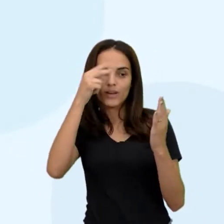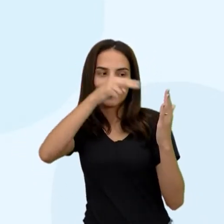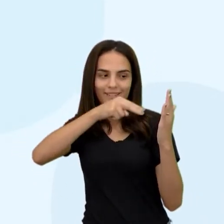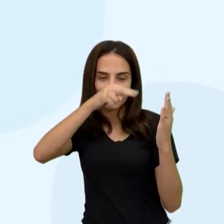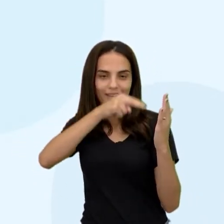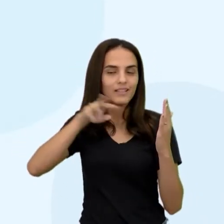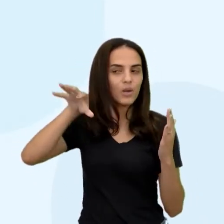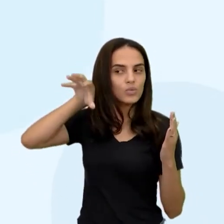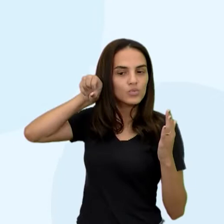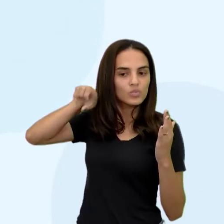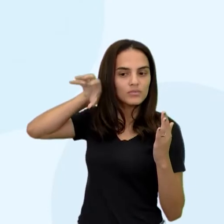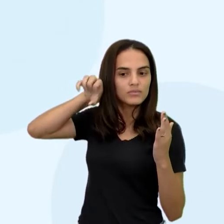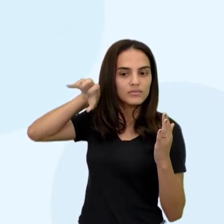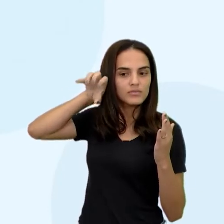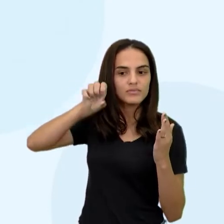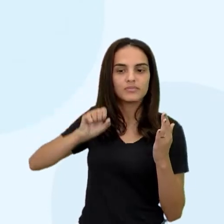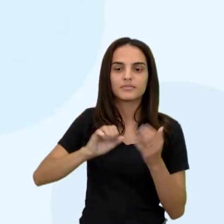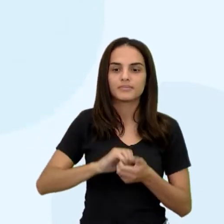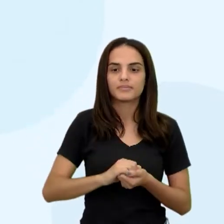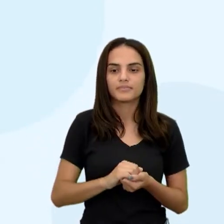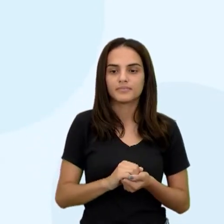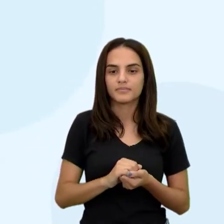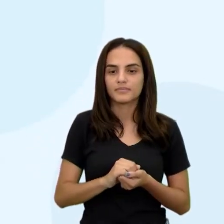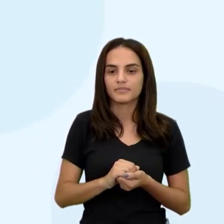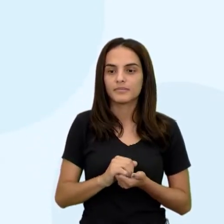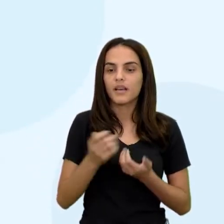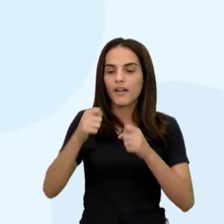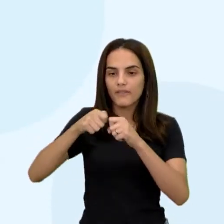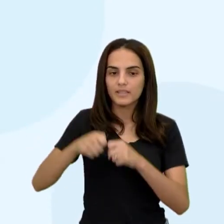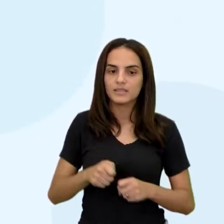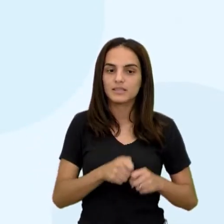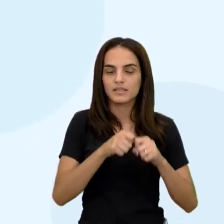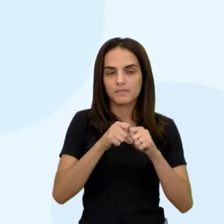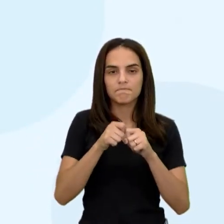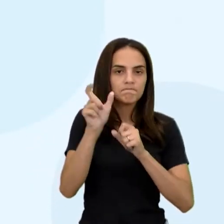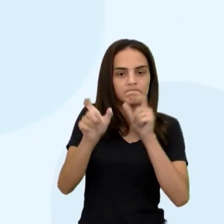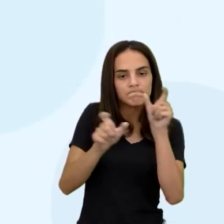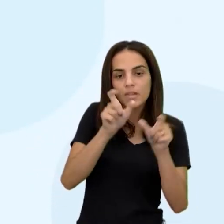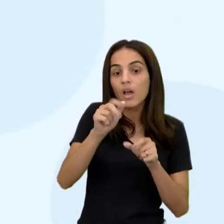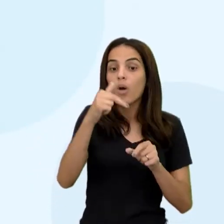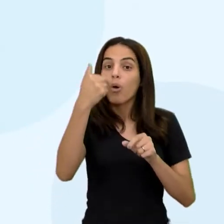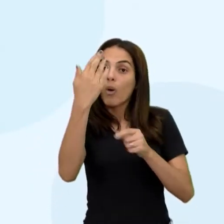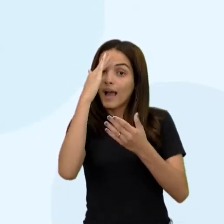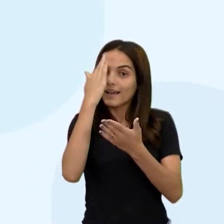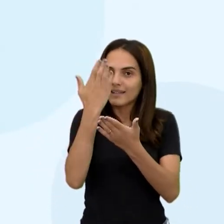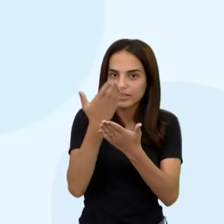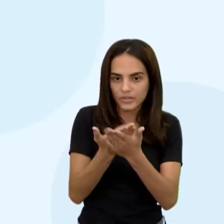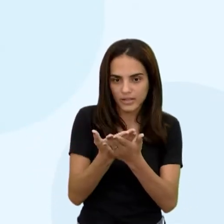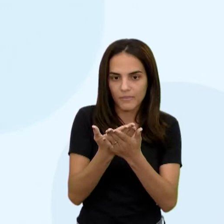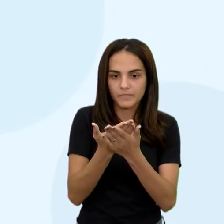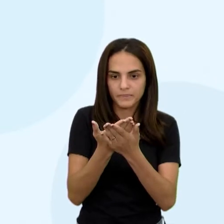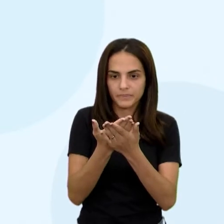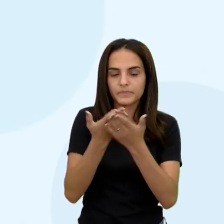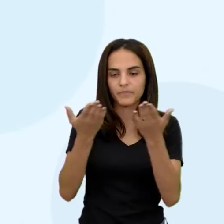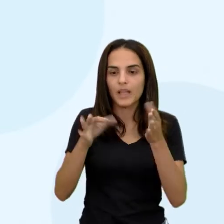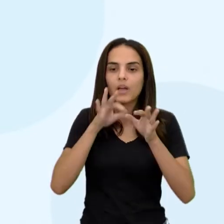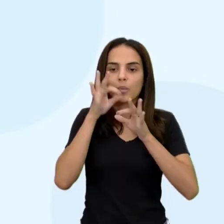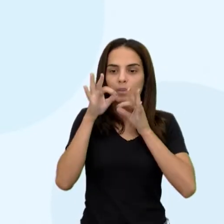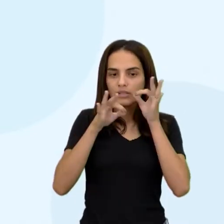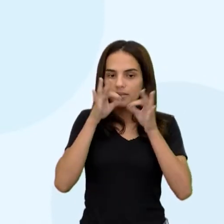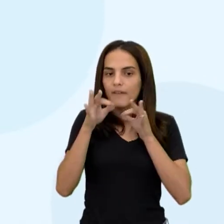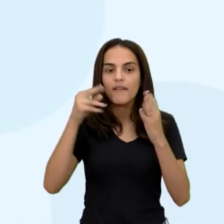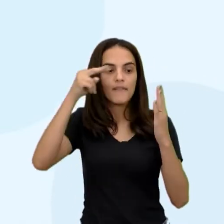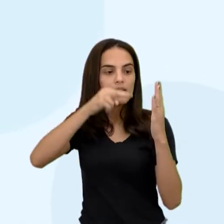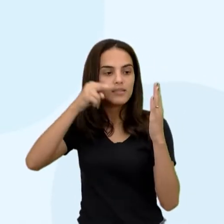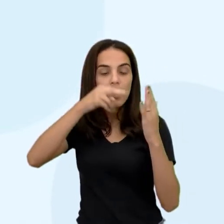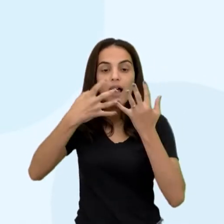quem está escutando, tá certo? O interlocutor, a fazer alguma coisa ou crer em alguma coisa. A argumentação,